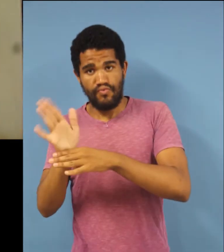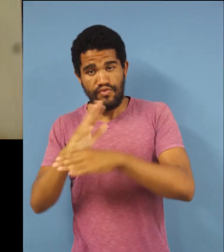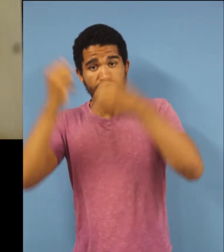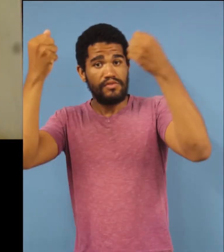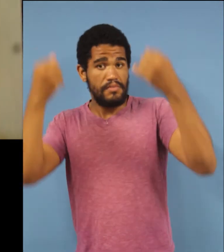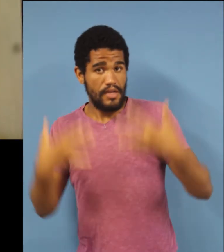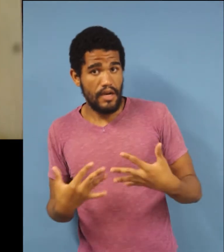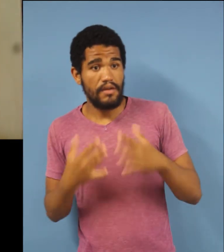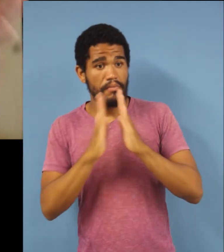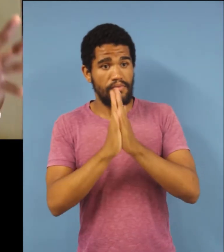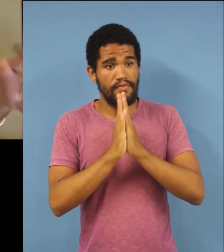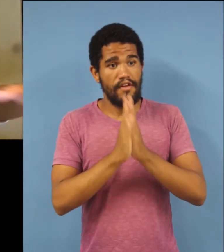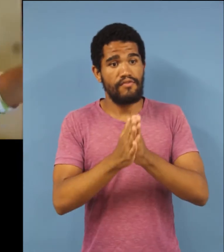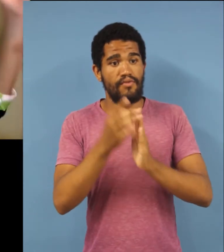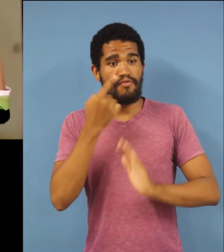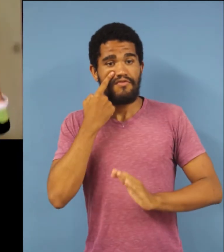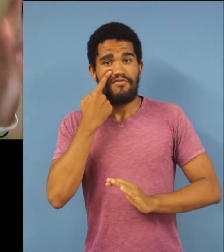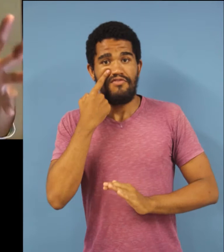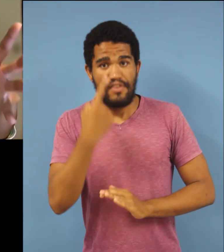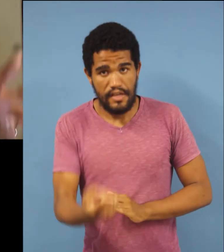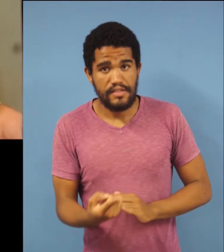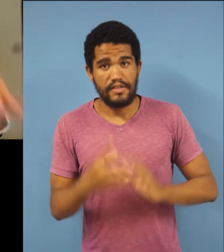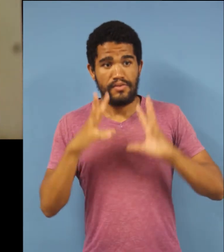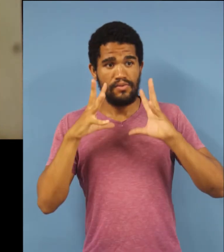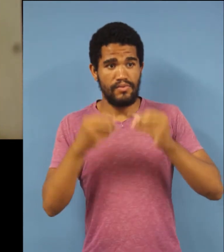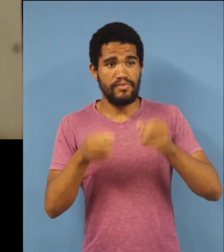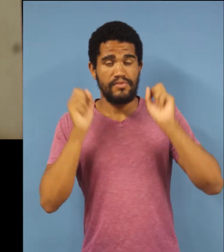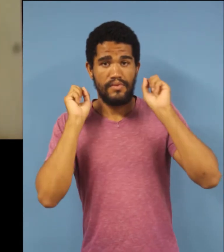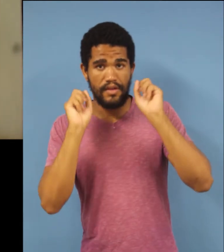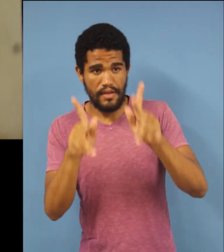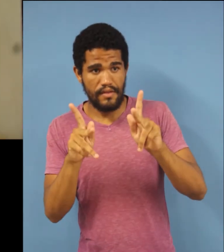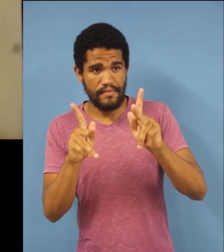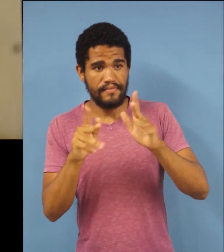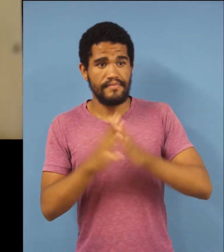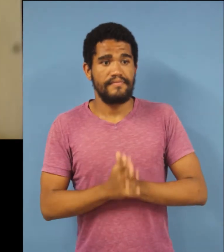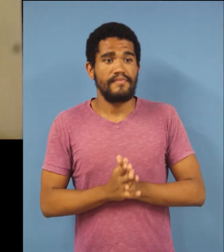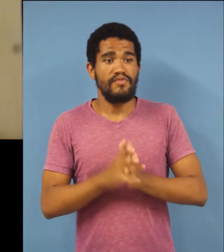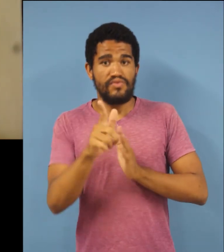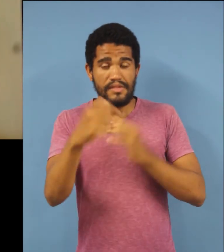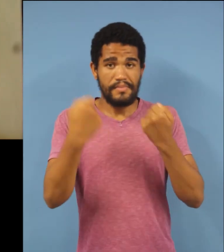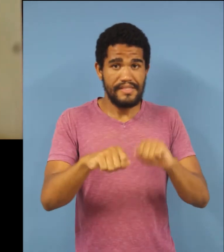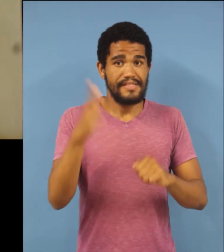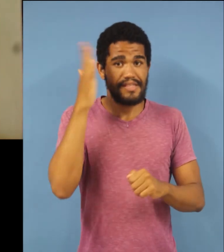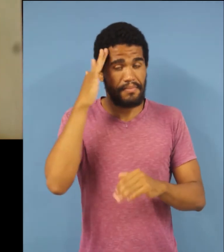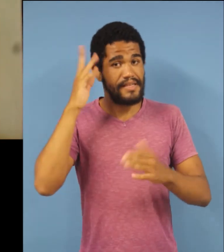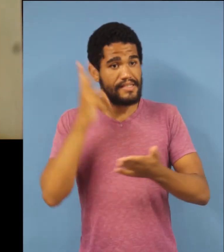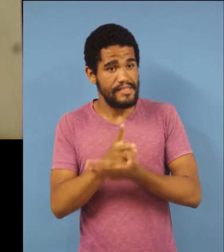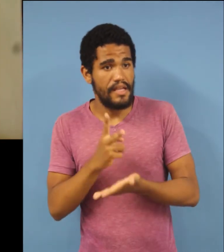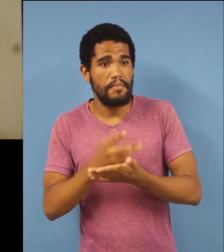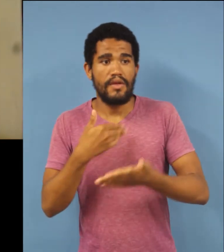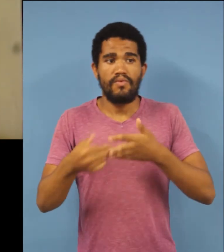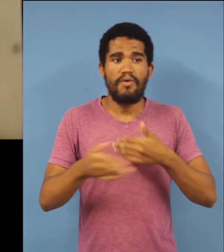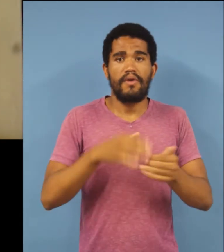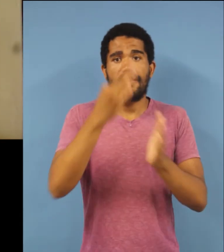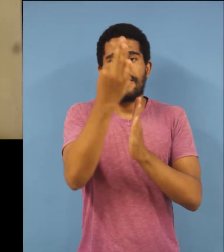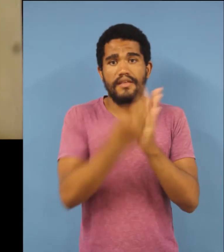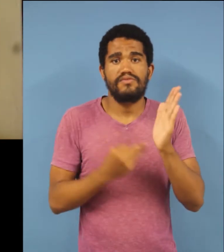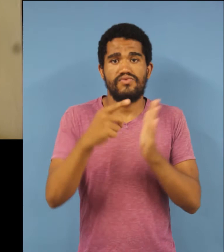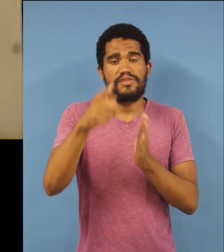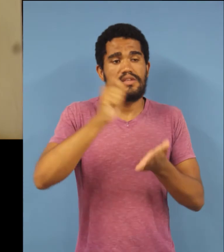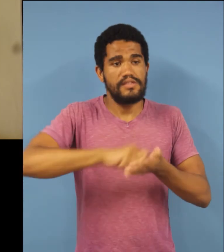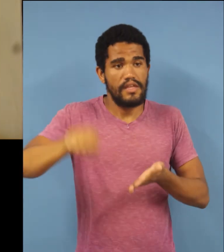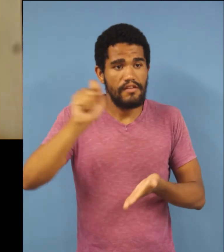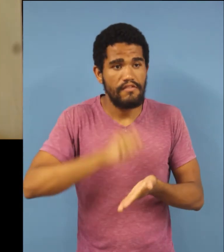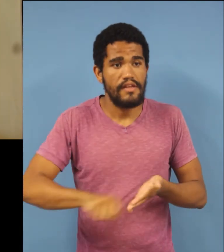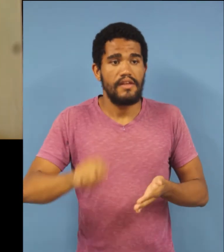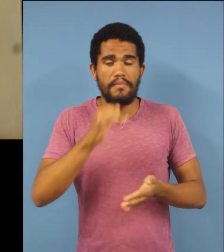poucos, não é uma coisa que eu vou dizer. Coloca isso na cabeça, enfia isso na cabeça, porque você vai ter que utilizar. Você realmente vai ter que utilizar sempre, em qualquer tipo de texto que você